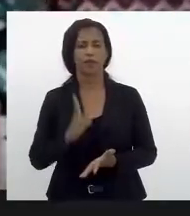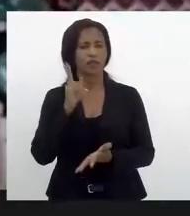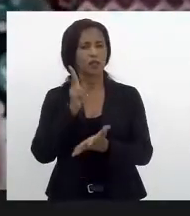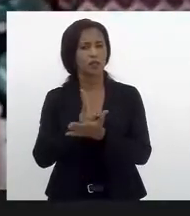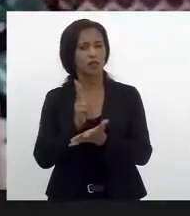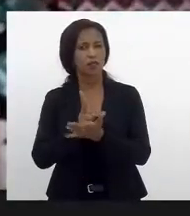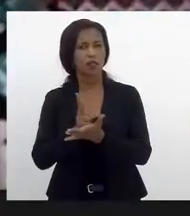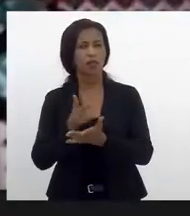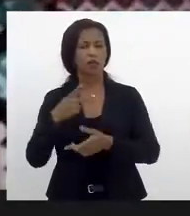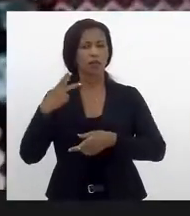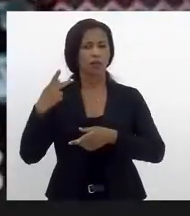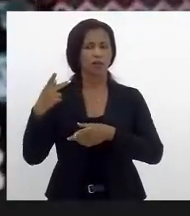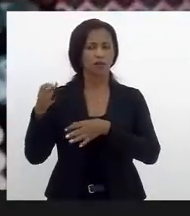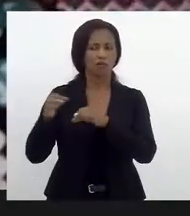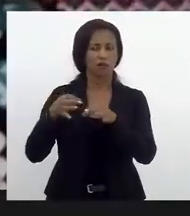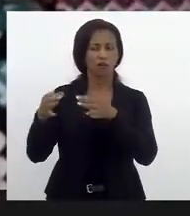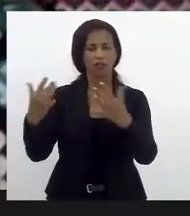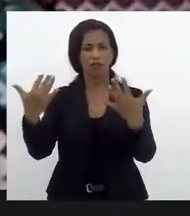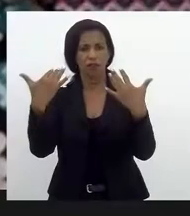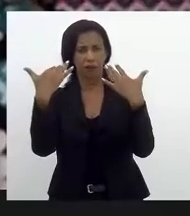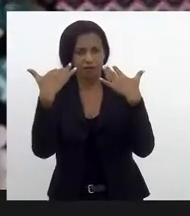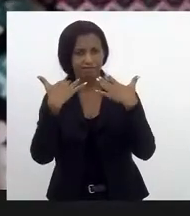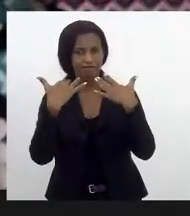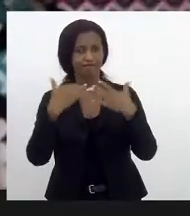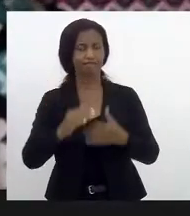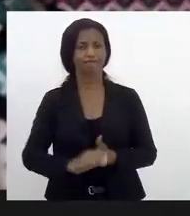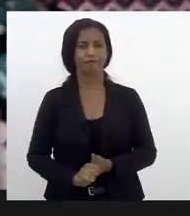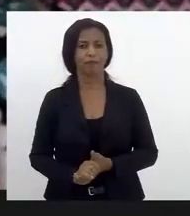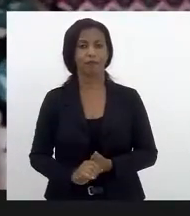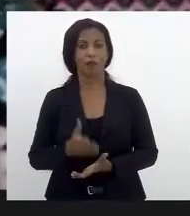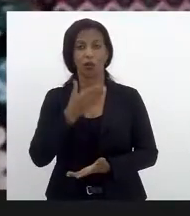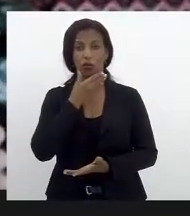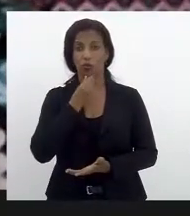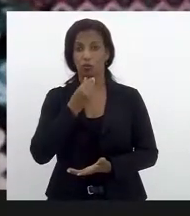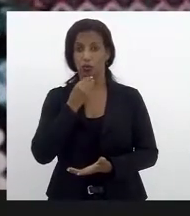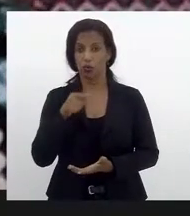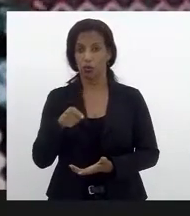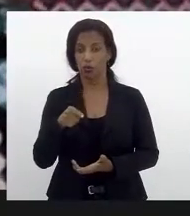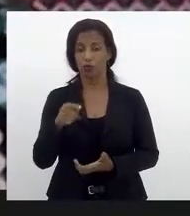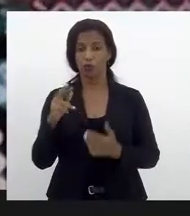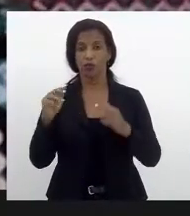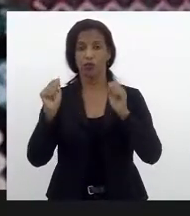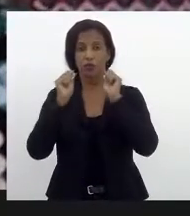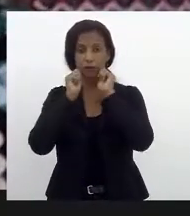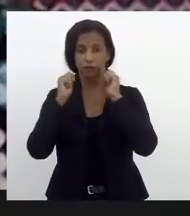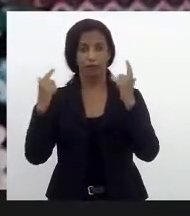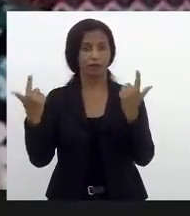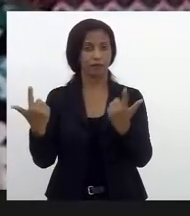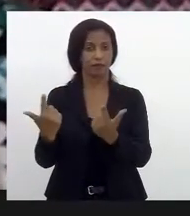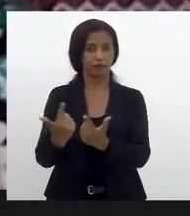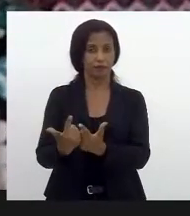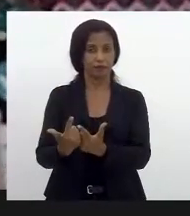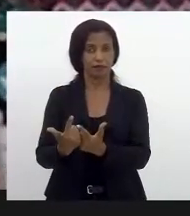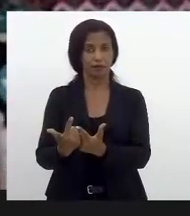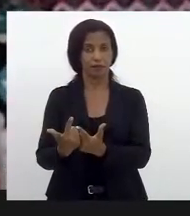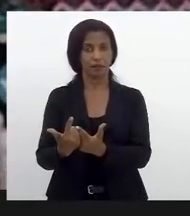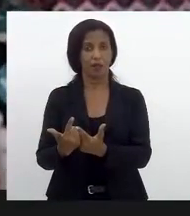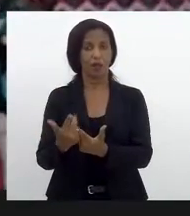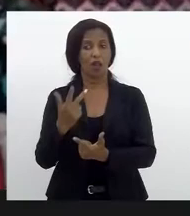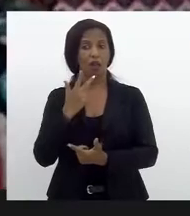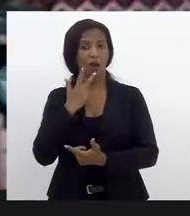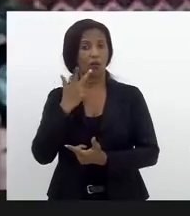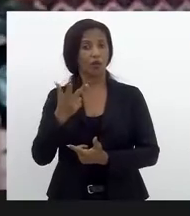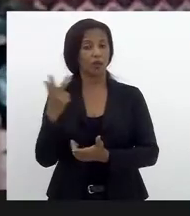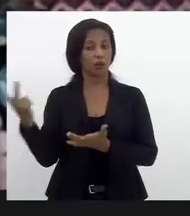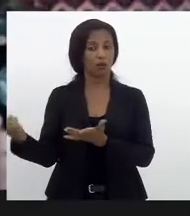sempre faz questão de chamar atenção aos homens da Assembleia Legislativa, né, a despeito do que